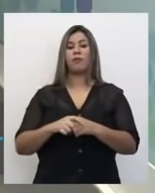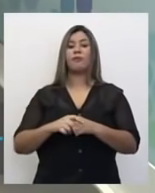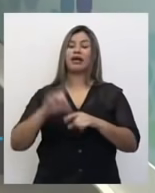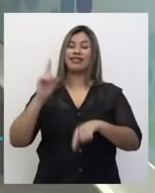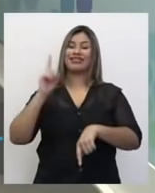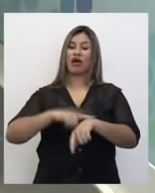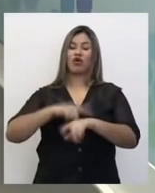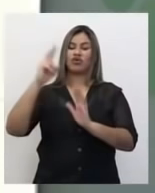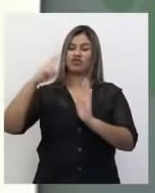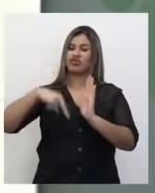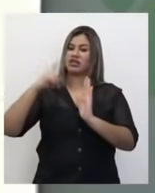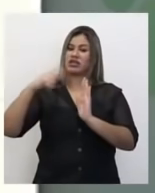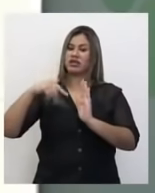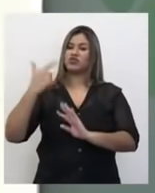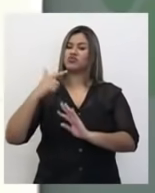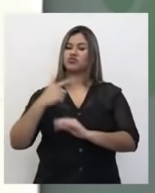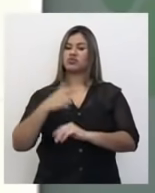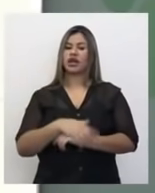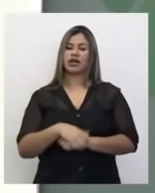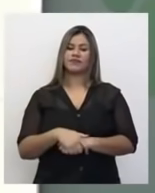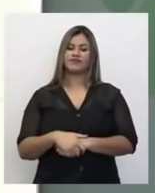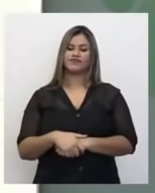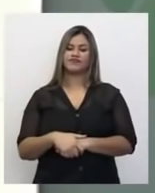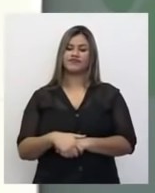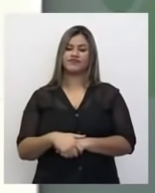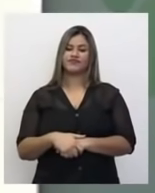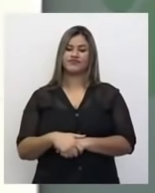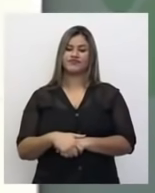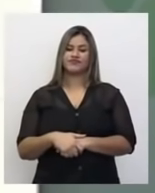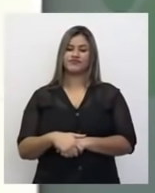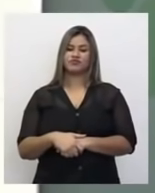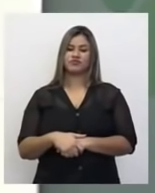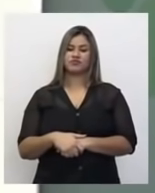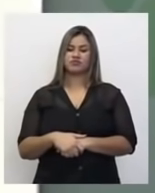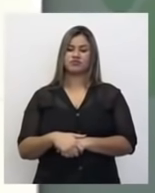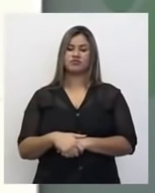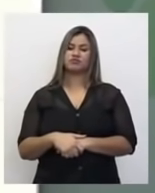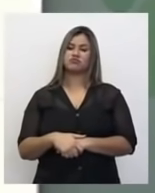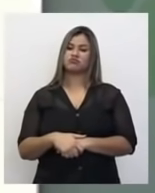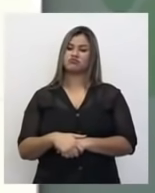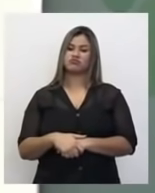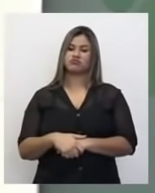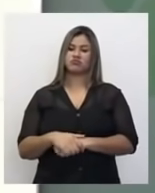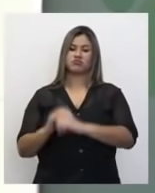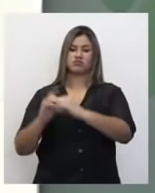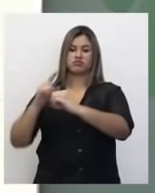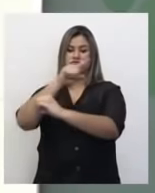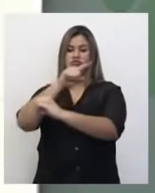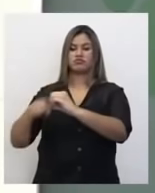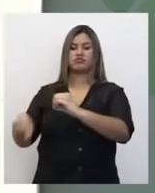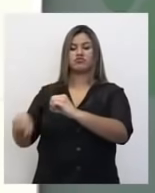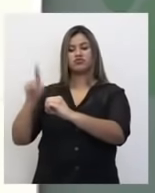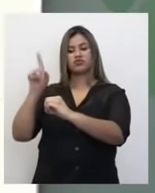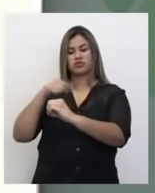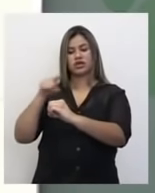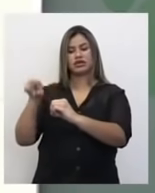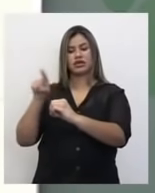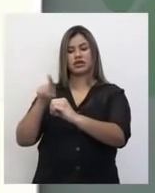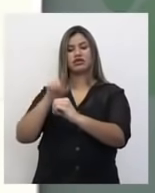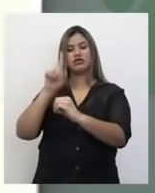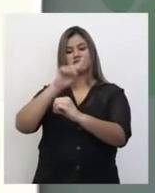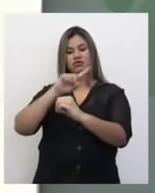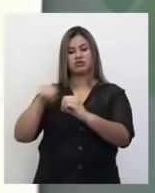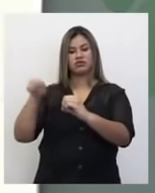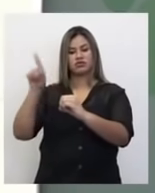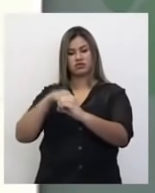ler. Então, ó, aqui eu sei que a posição um zero a corrente fechada, então não. Posição dois é igual